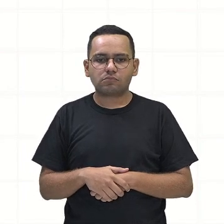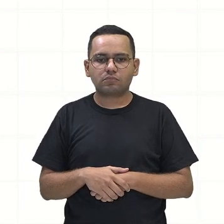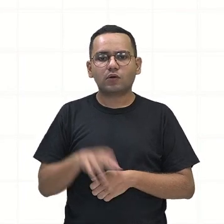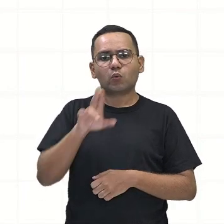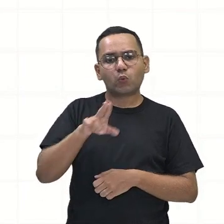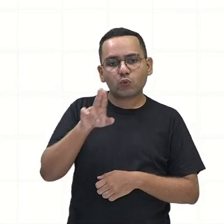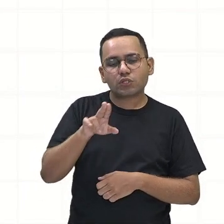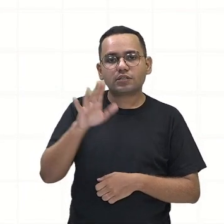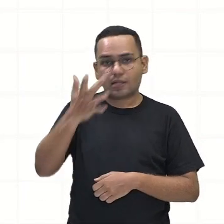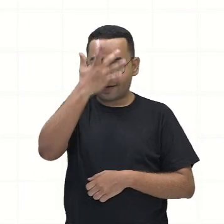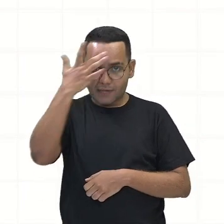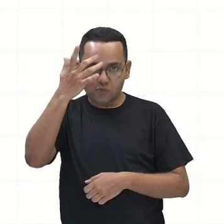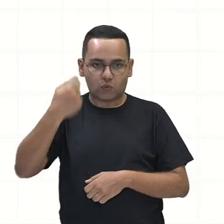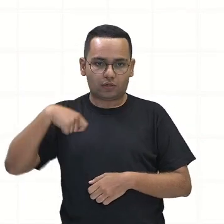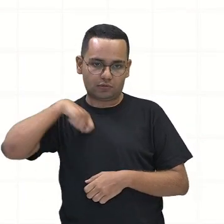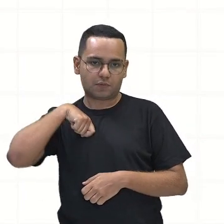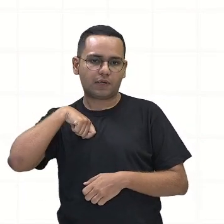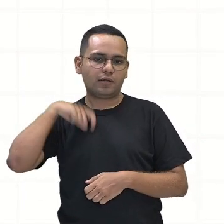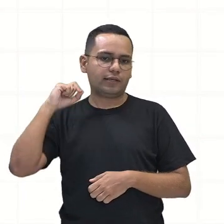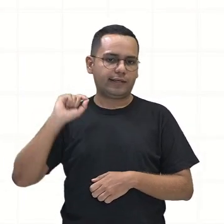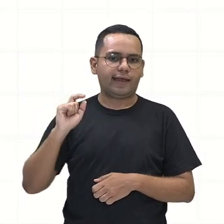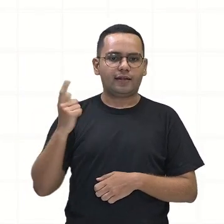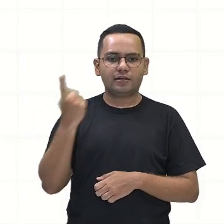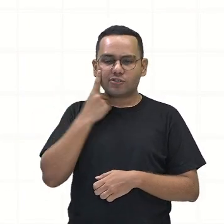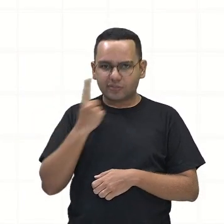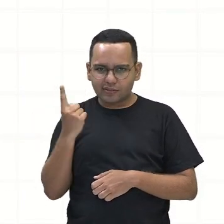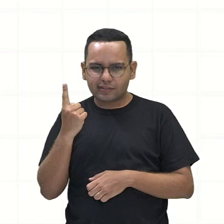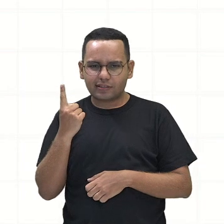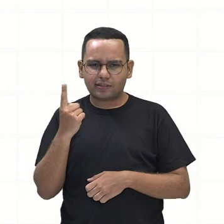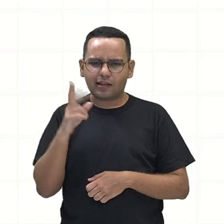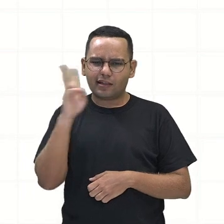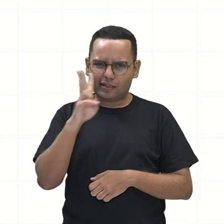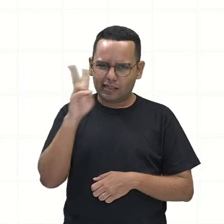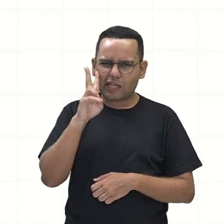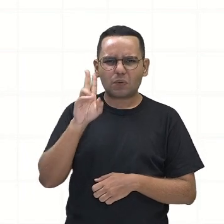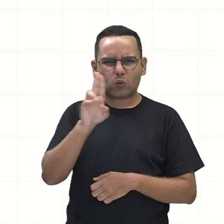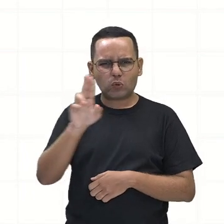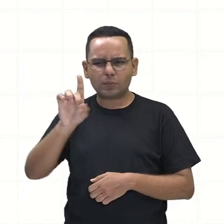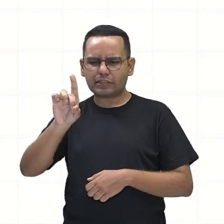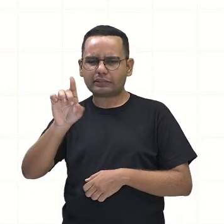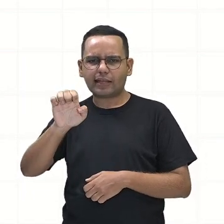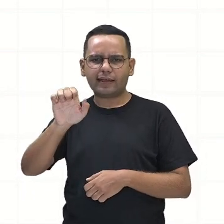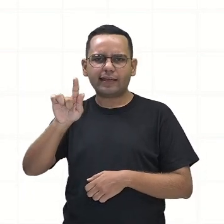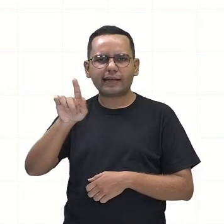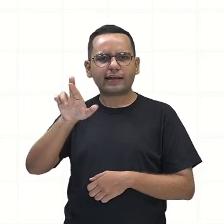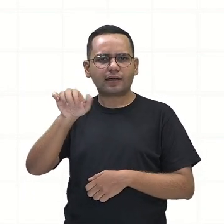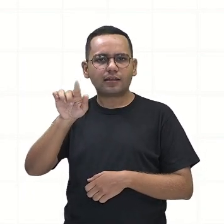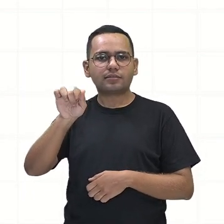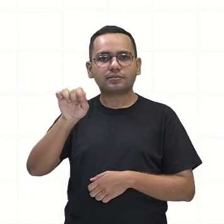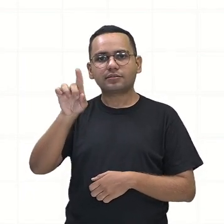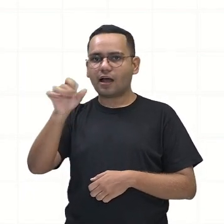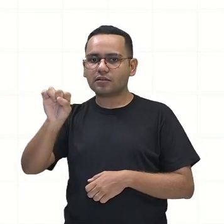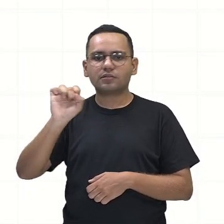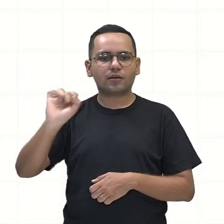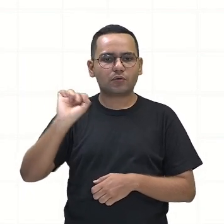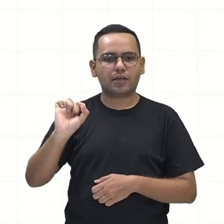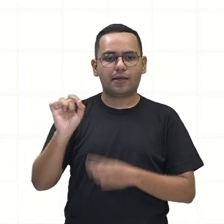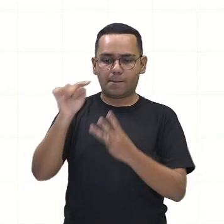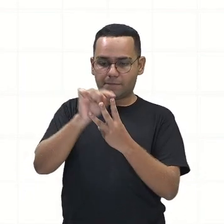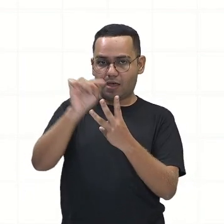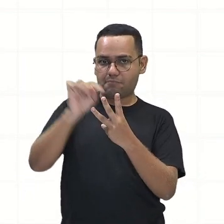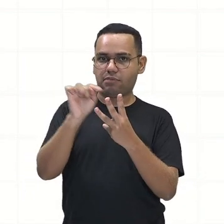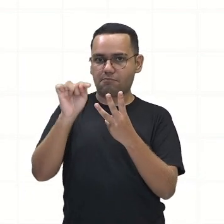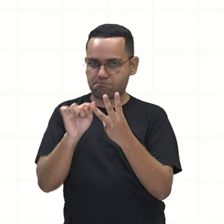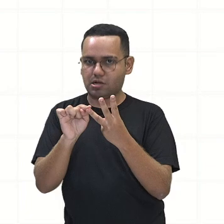Desocupados, saqueadores e assassinos. Lembra da palavra degredados há pouco? Então, justamente eram essas pessoas que estavam aqui